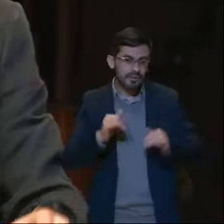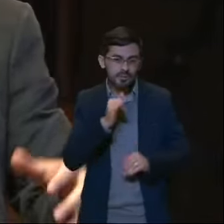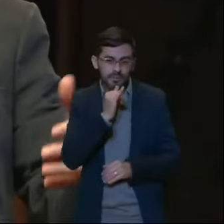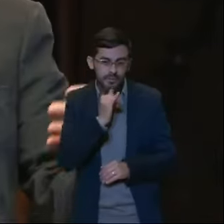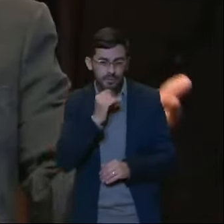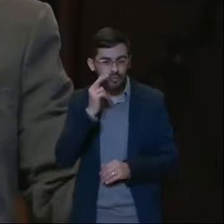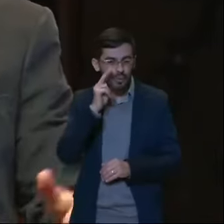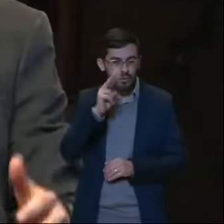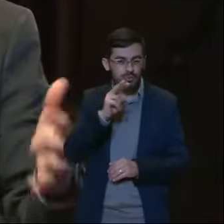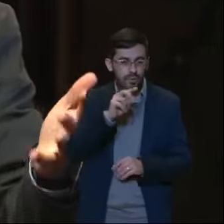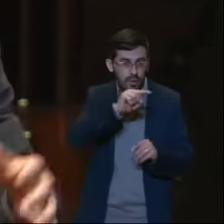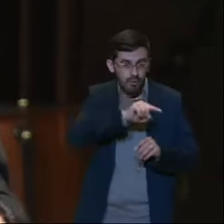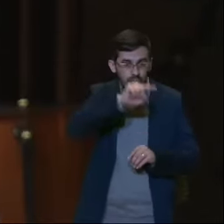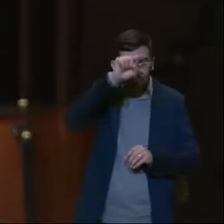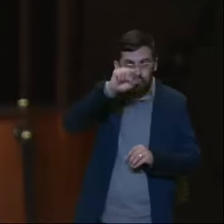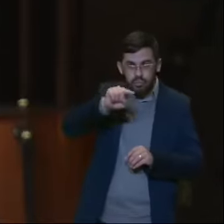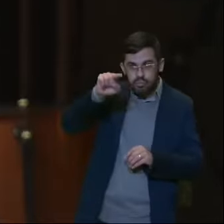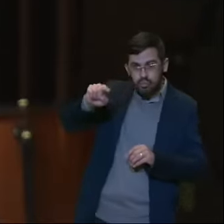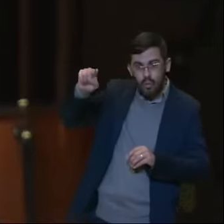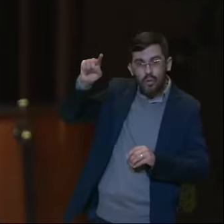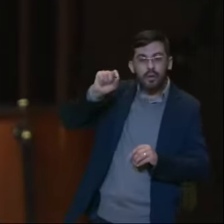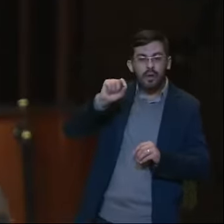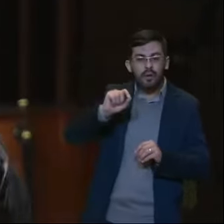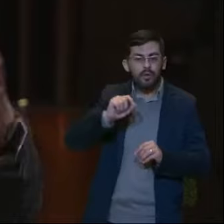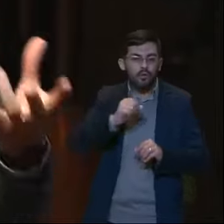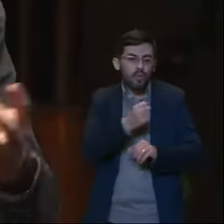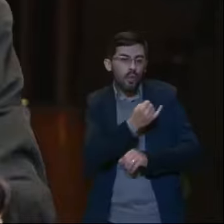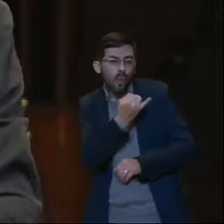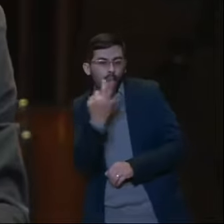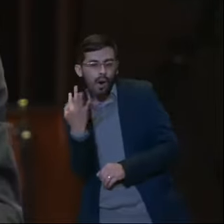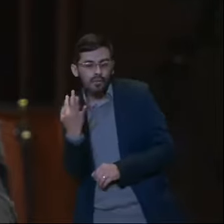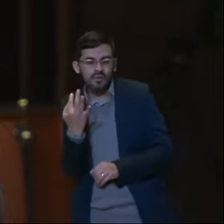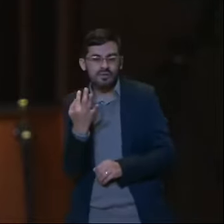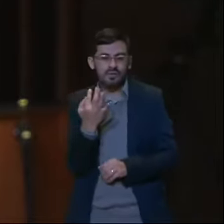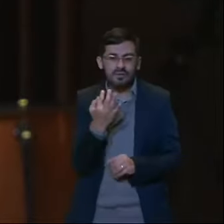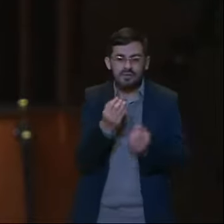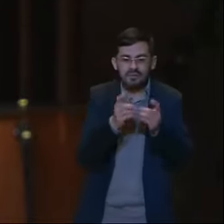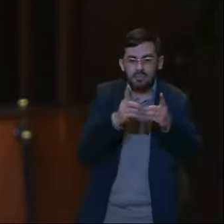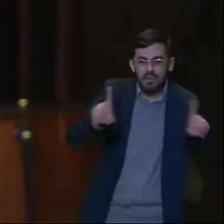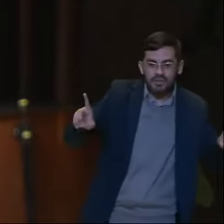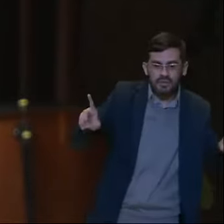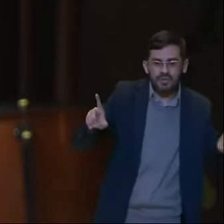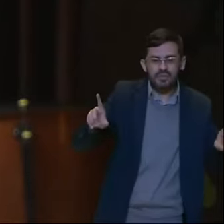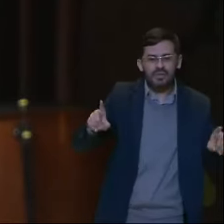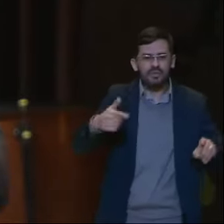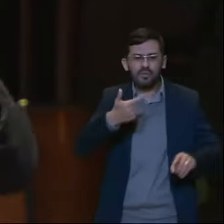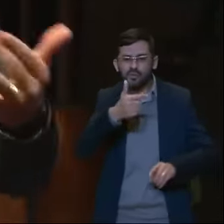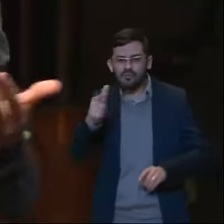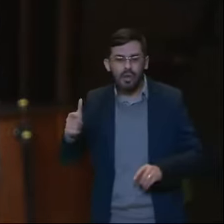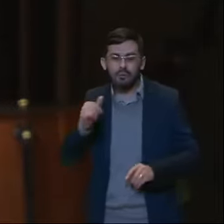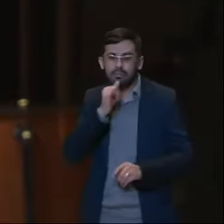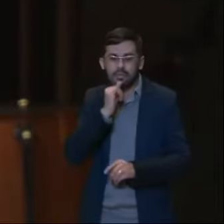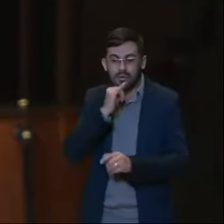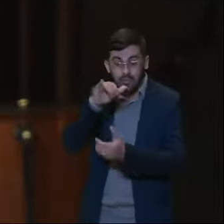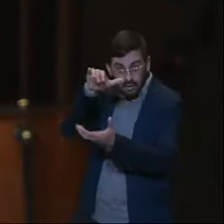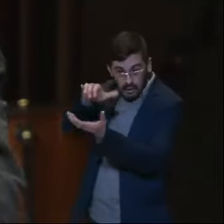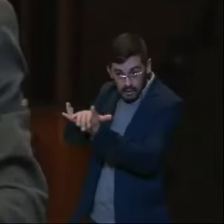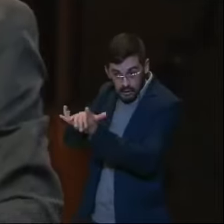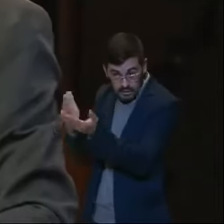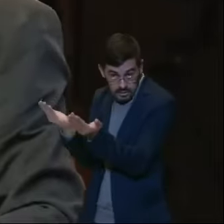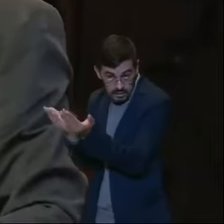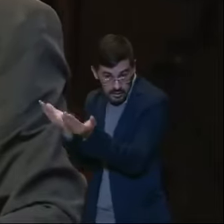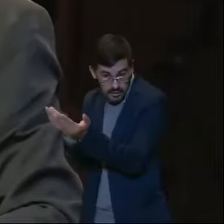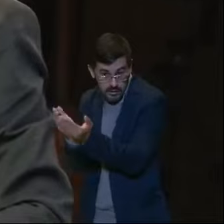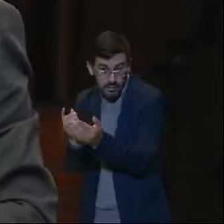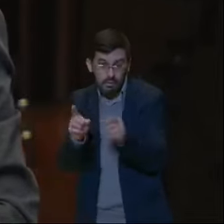do Brasil sobre o número de separação e de divórcio, e as estatísticas apontam que não existe diferença entre os casamentos de crentes e não crentes